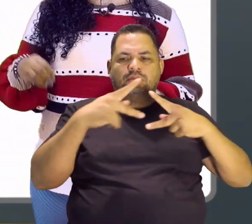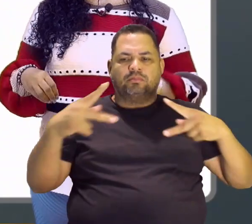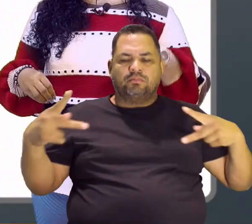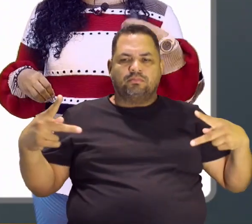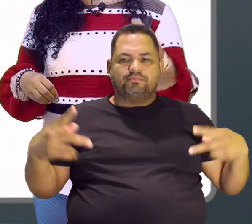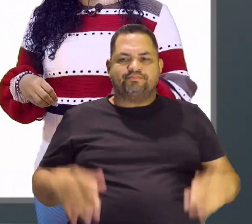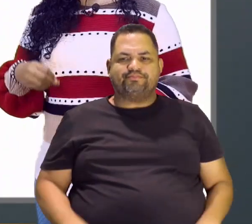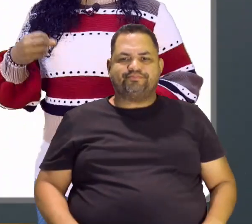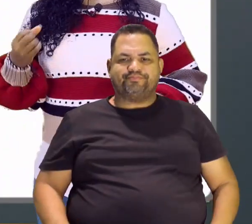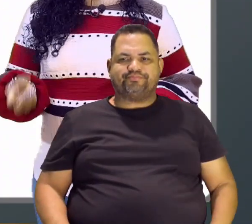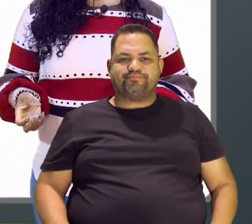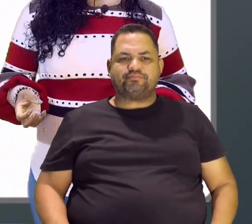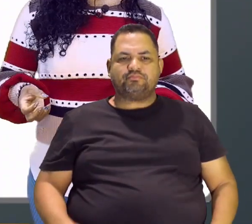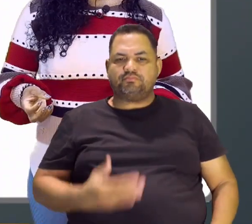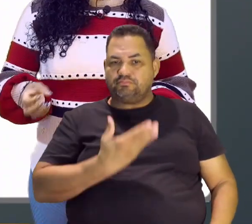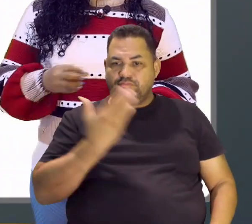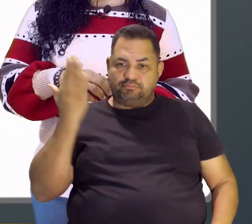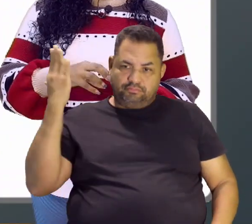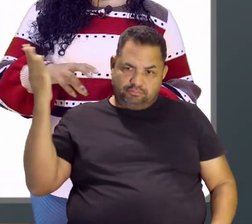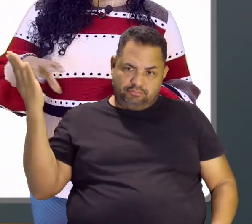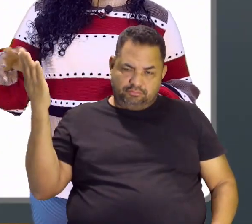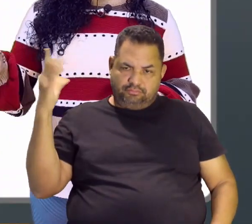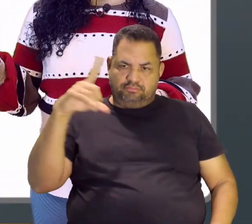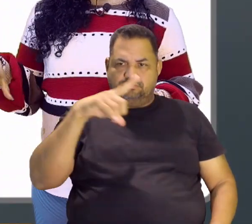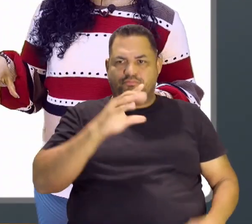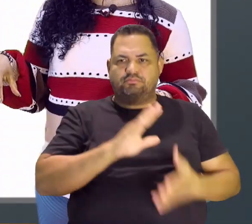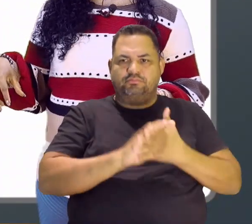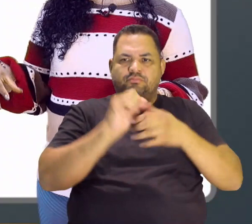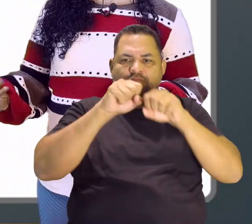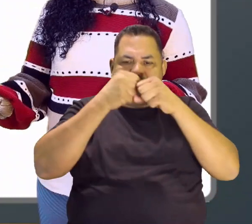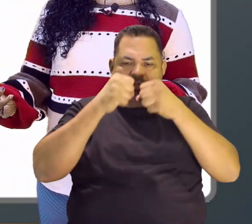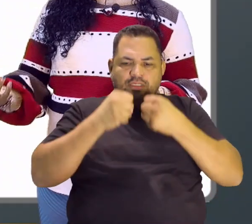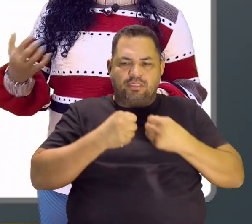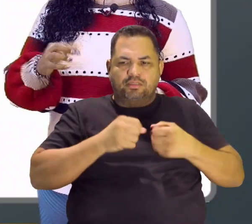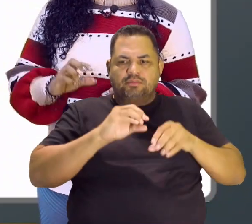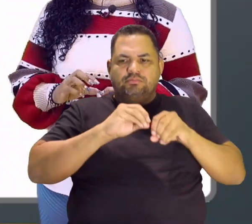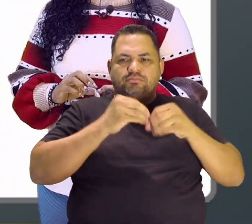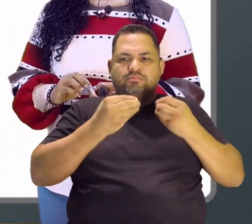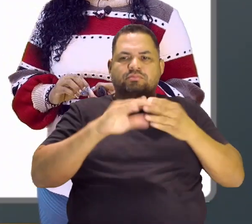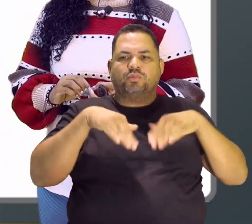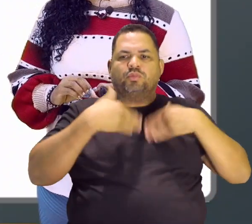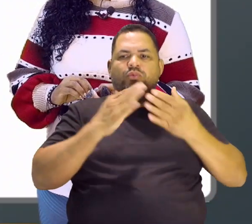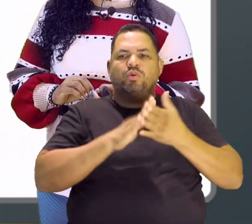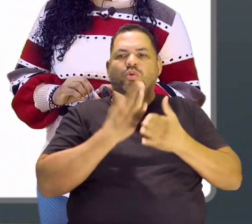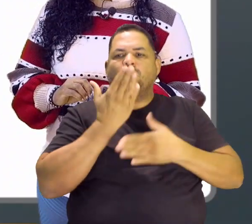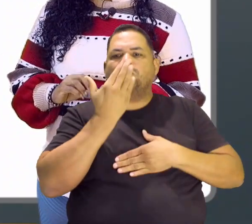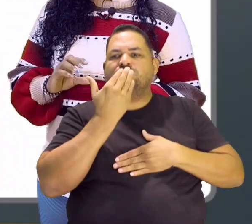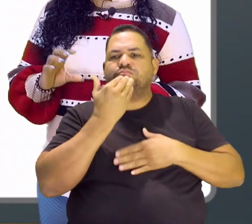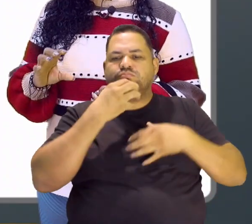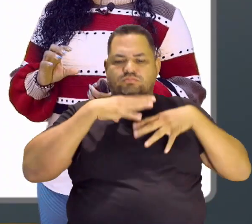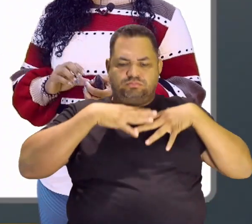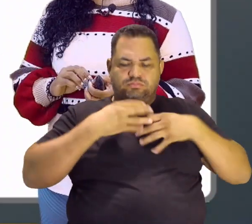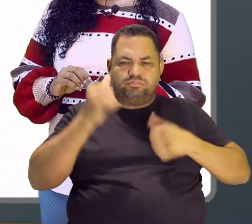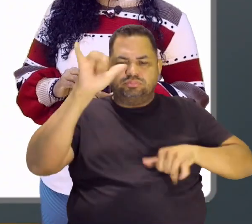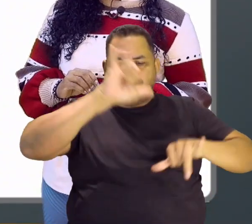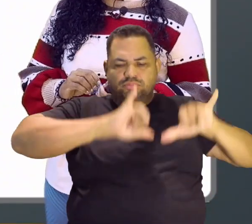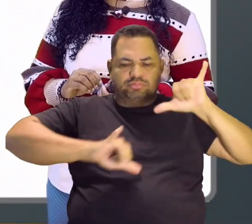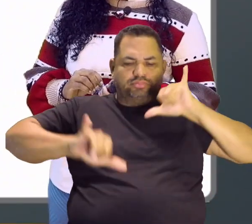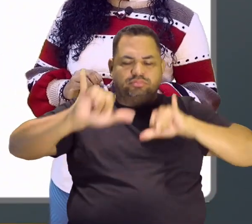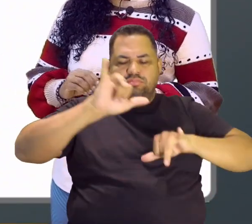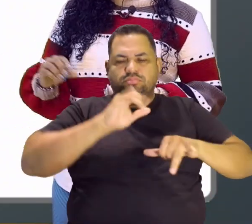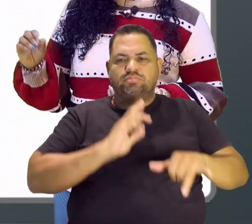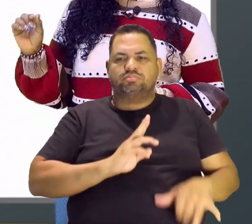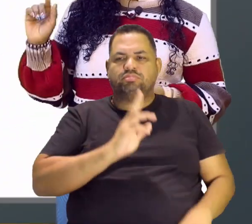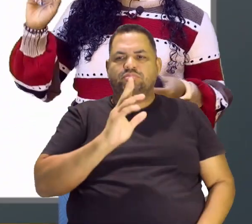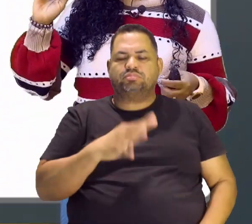essas gorduras, carboidratos e proteínas, elas são quebradas aí quando começa esse processo químico dentro do nosso organismo,